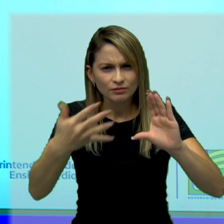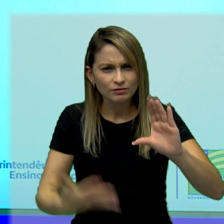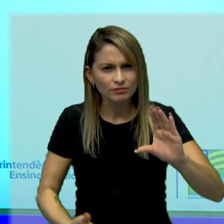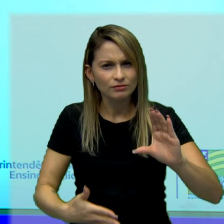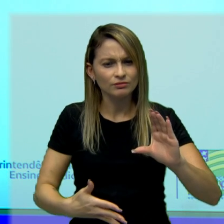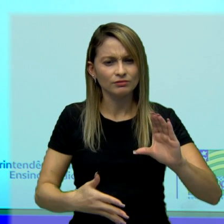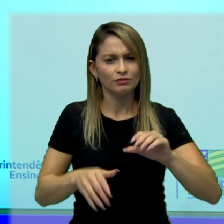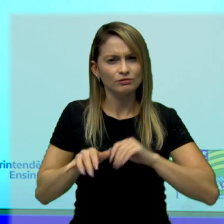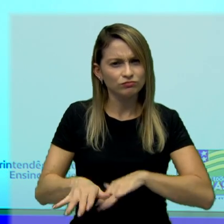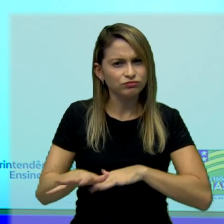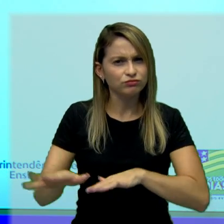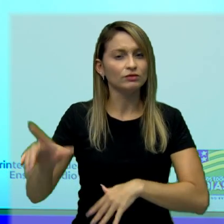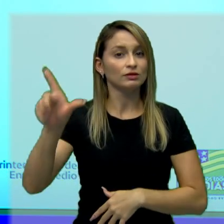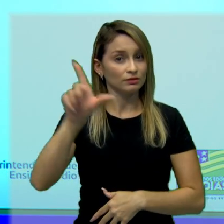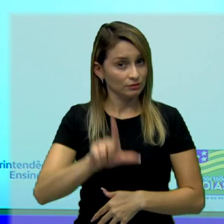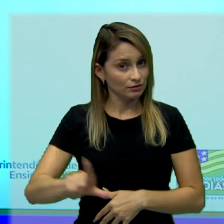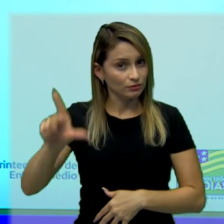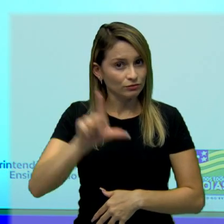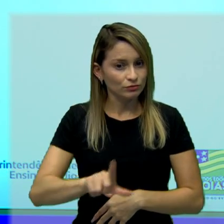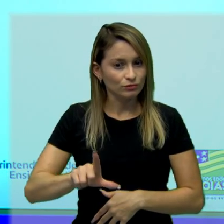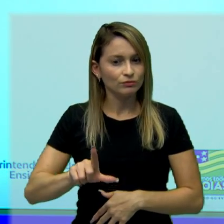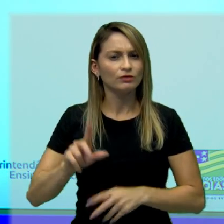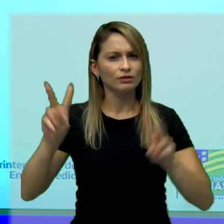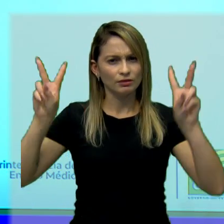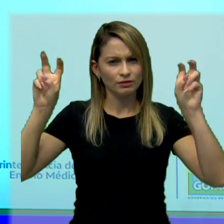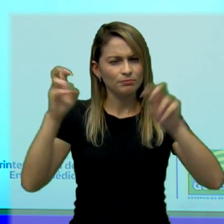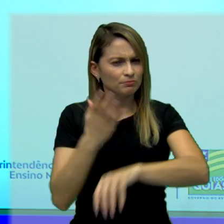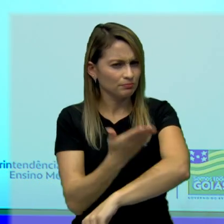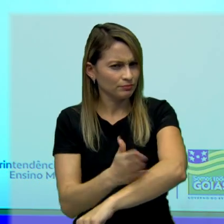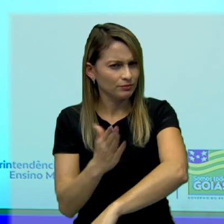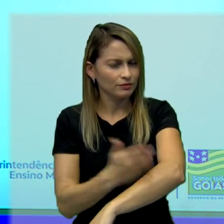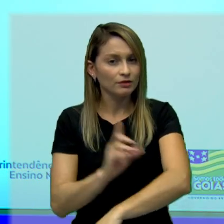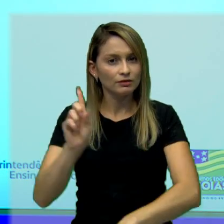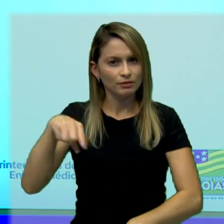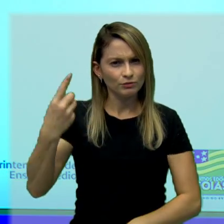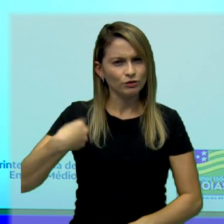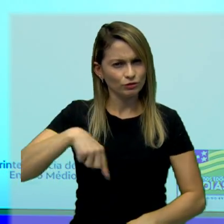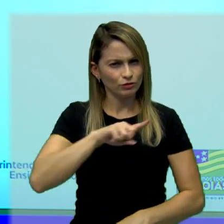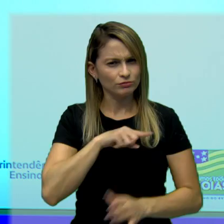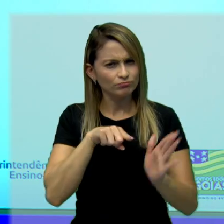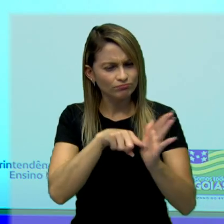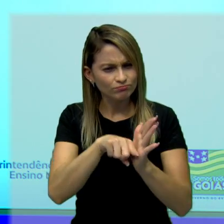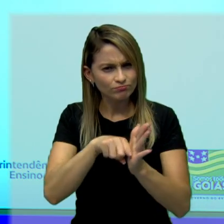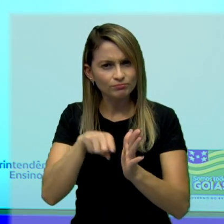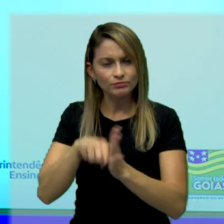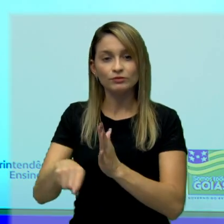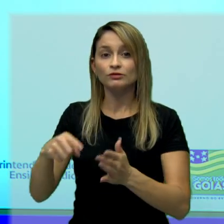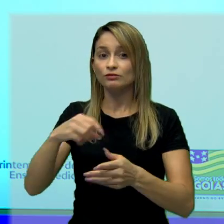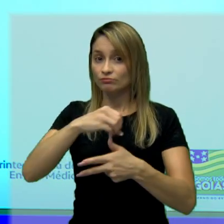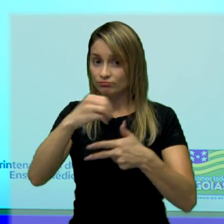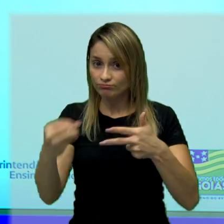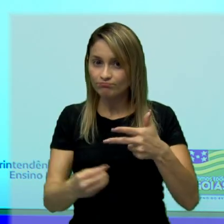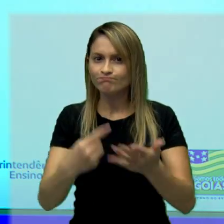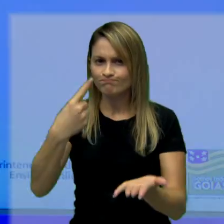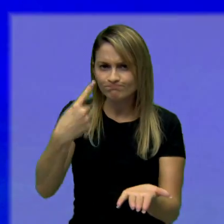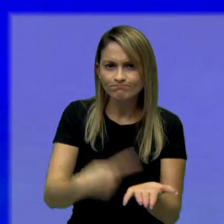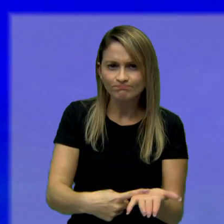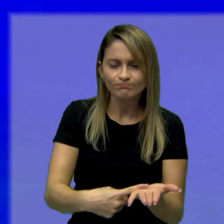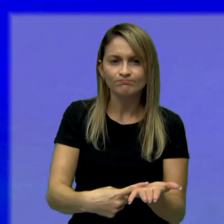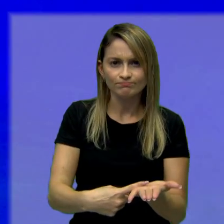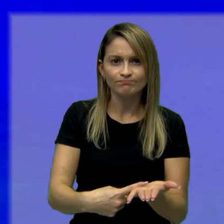características desse movimento literário e depois o tema na prática, que são as nossas questões de Enem.